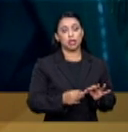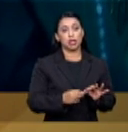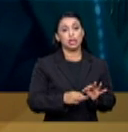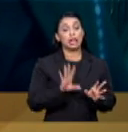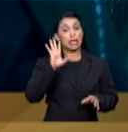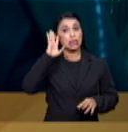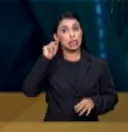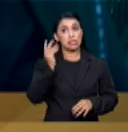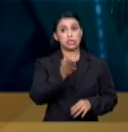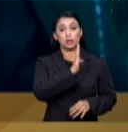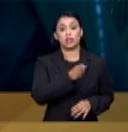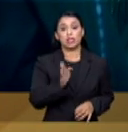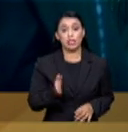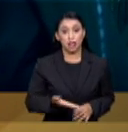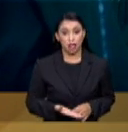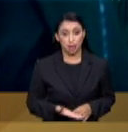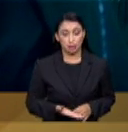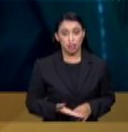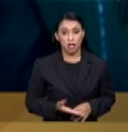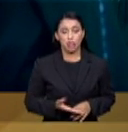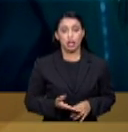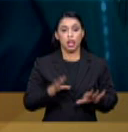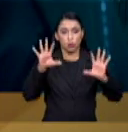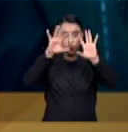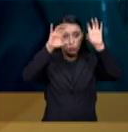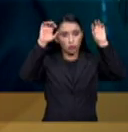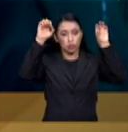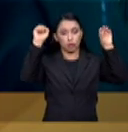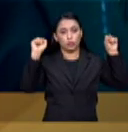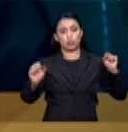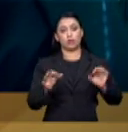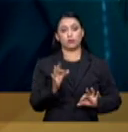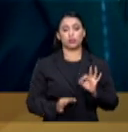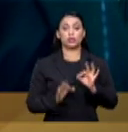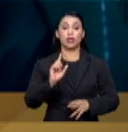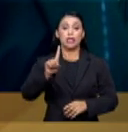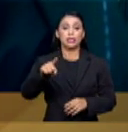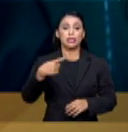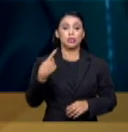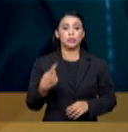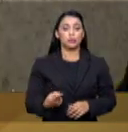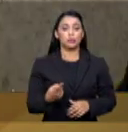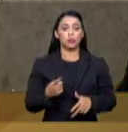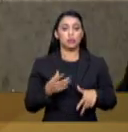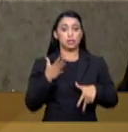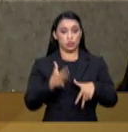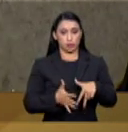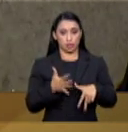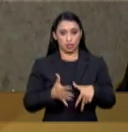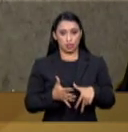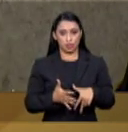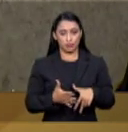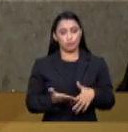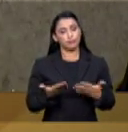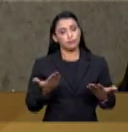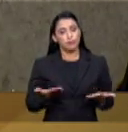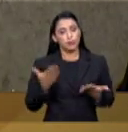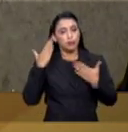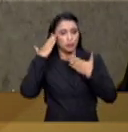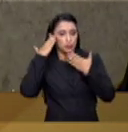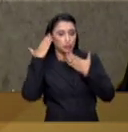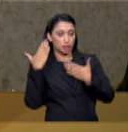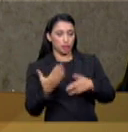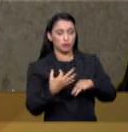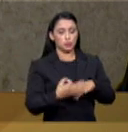reincidenda? É o que o tribunal julgará após a sustentação da tribuna. Muito obrigado, ministro Marco Aurélio.